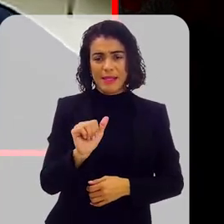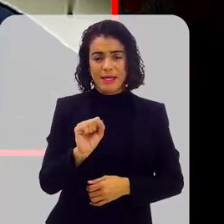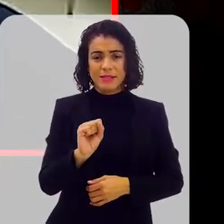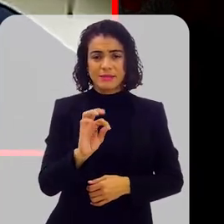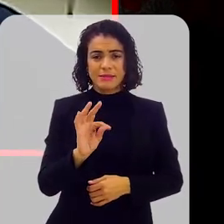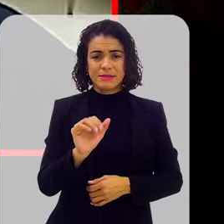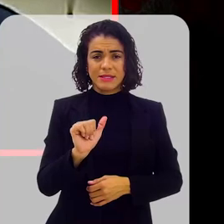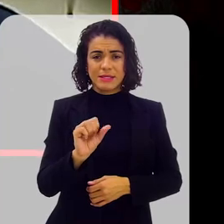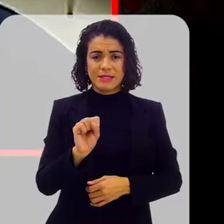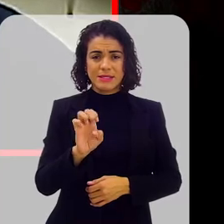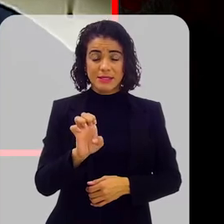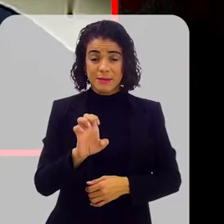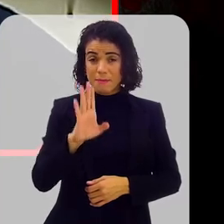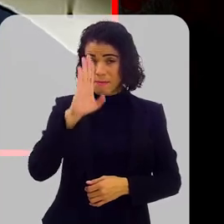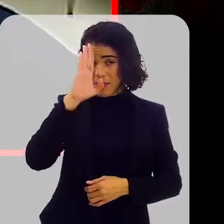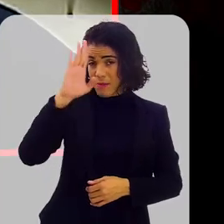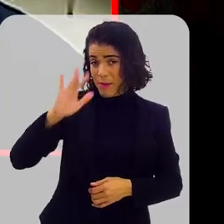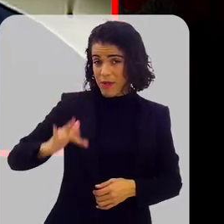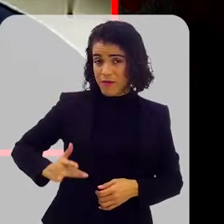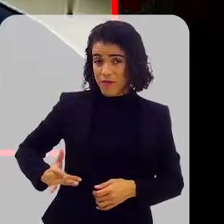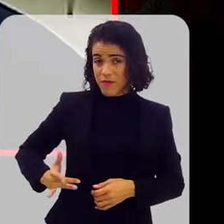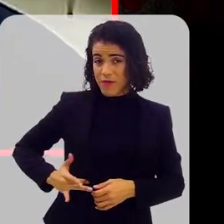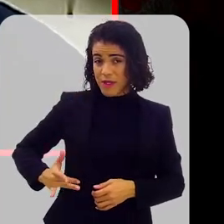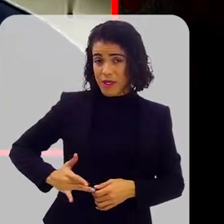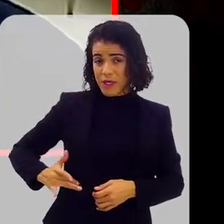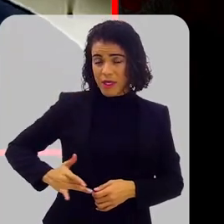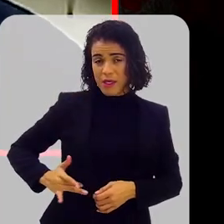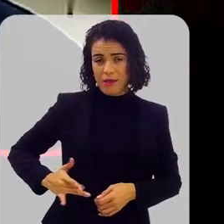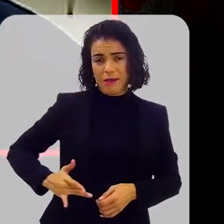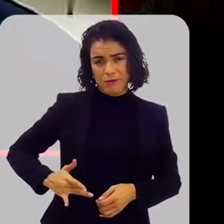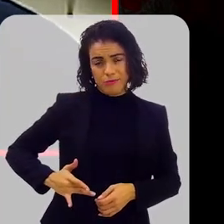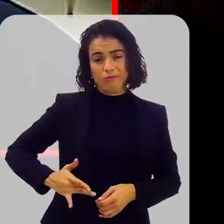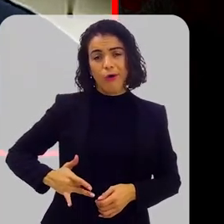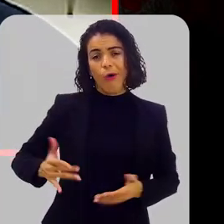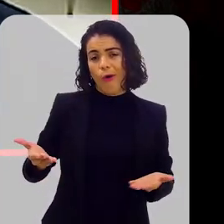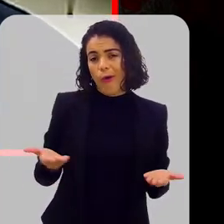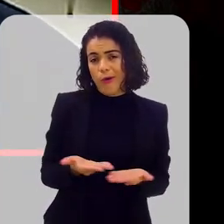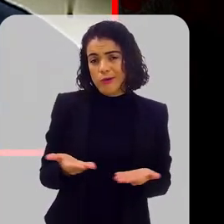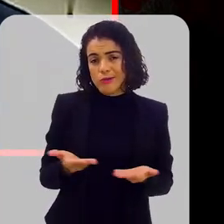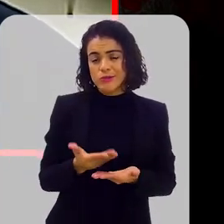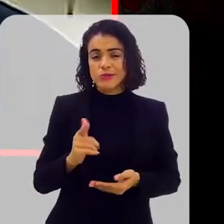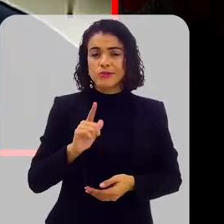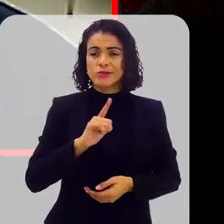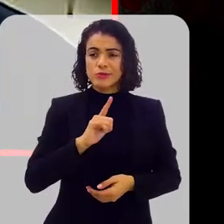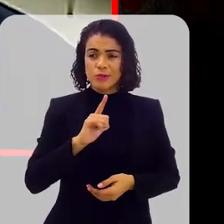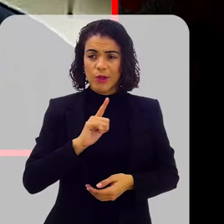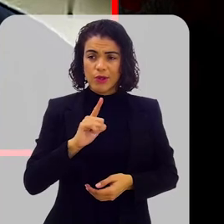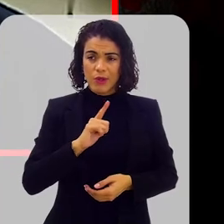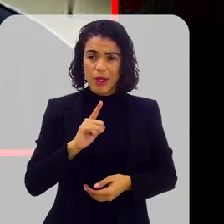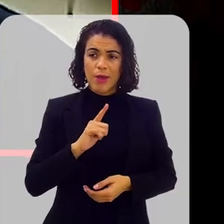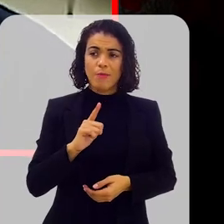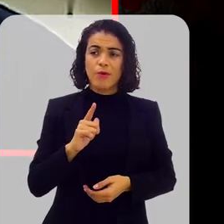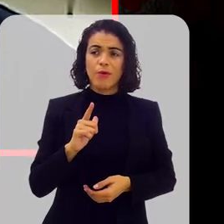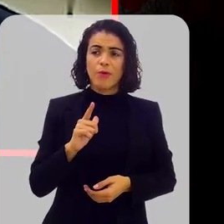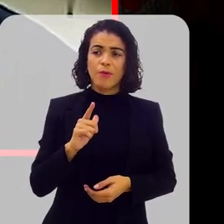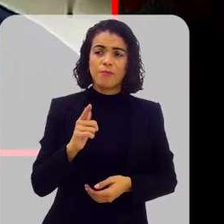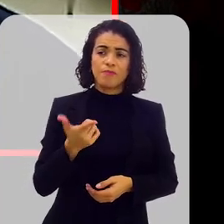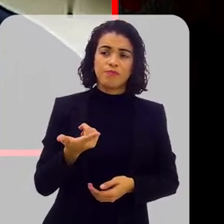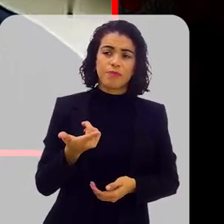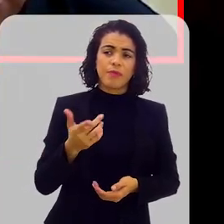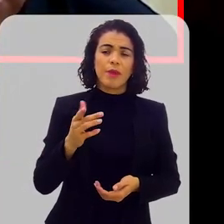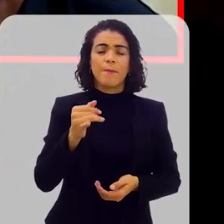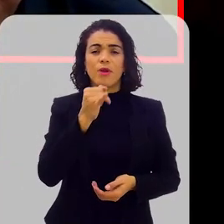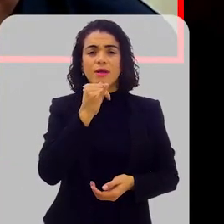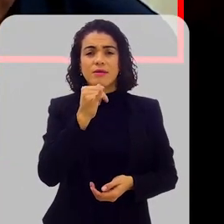fígado, seguido do pulmão, mas principalmente o fígado, a gente tem como hoje, por exemplo, dependendo da extensão da doença